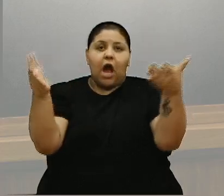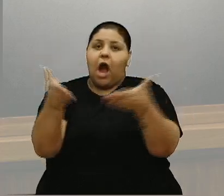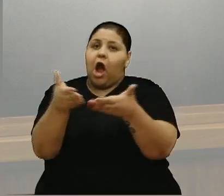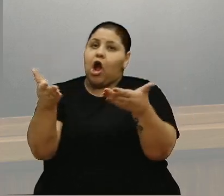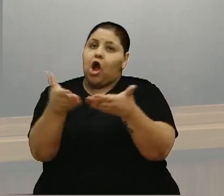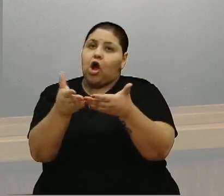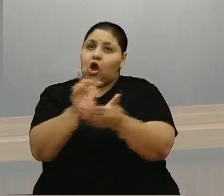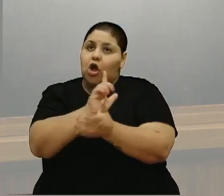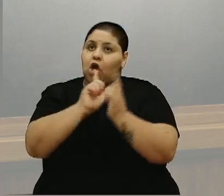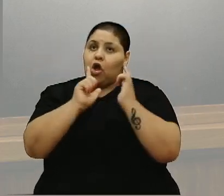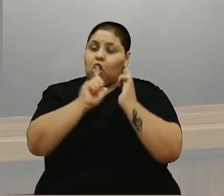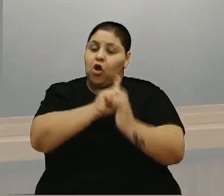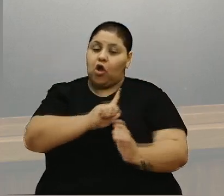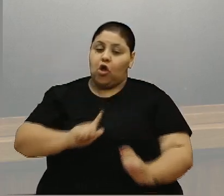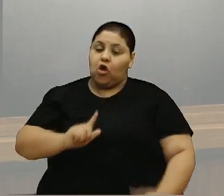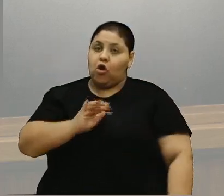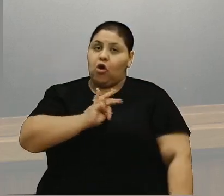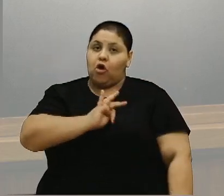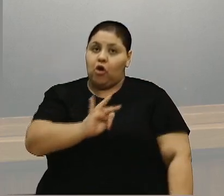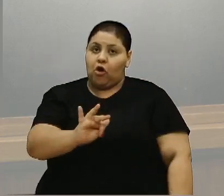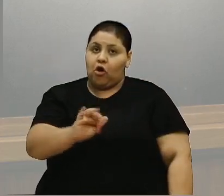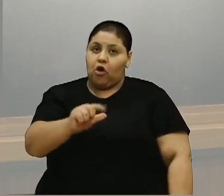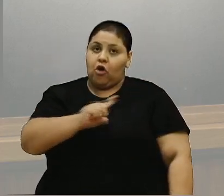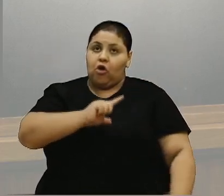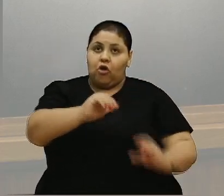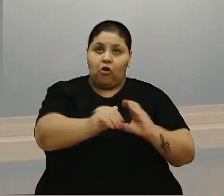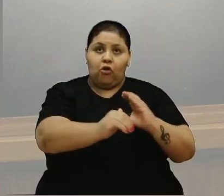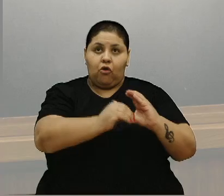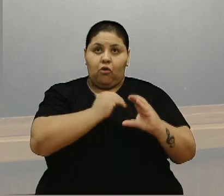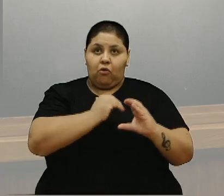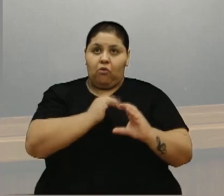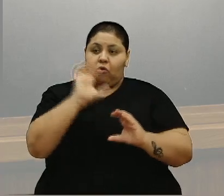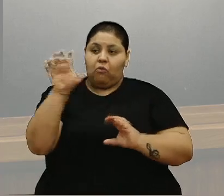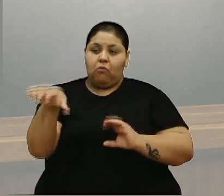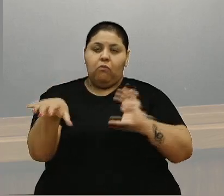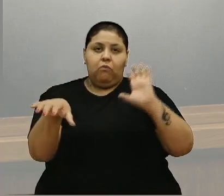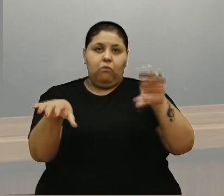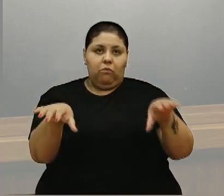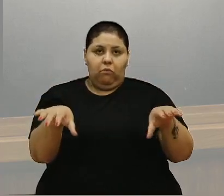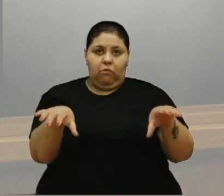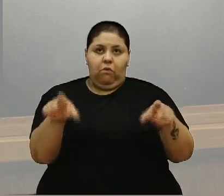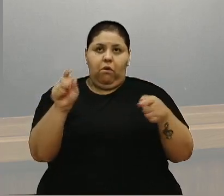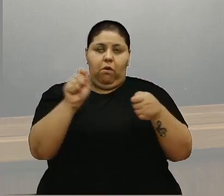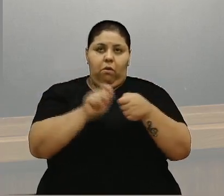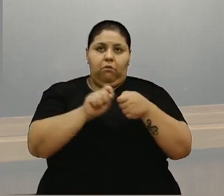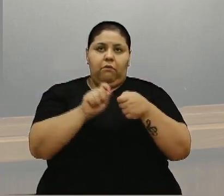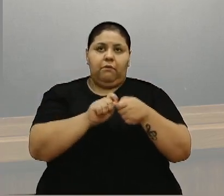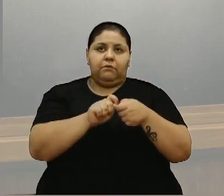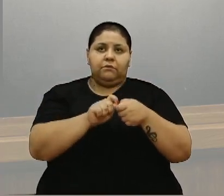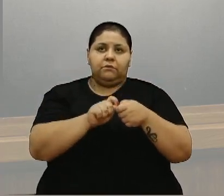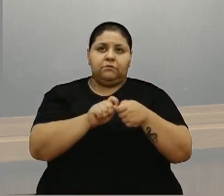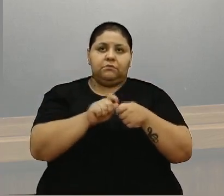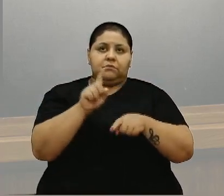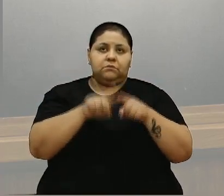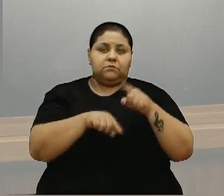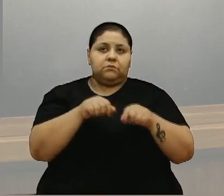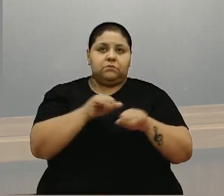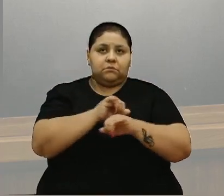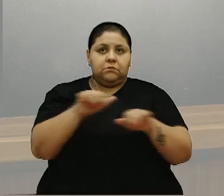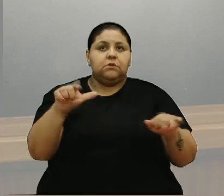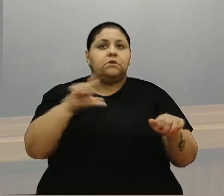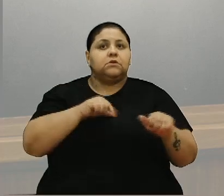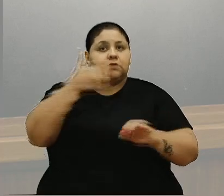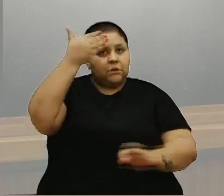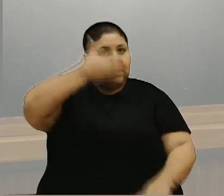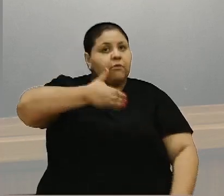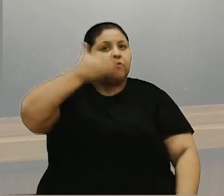se o governo federal tiver mandando dinheiro para uma ou para outra candidatura para fazer seu material de campanha, tem que ser comprovado e